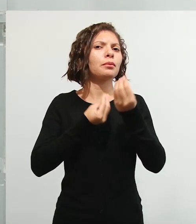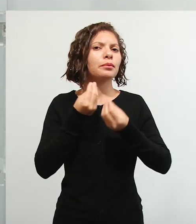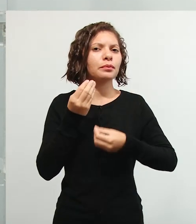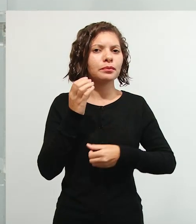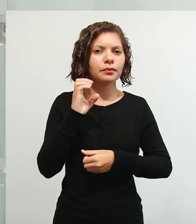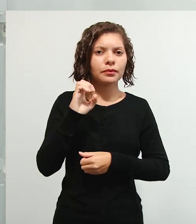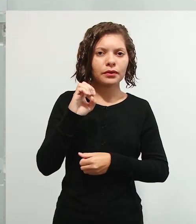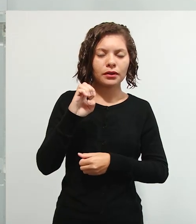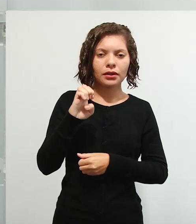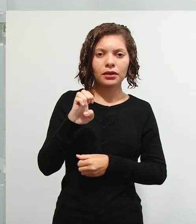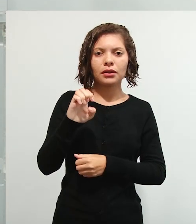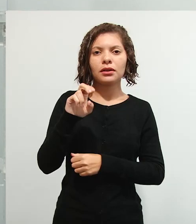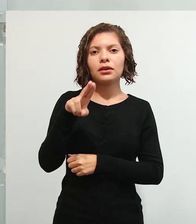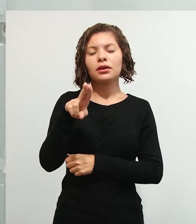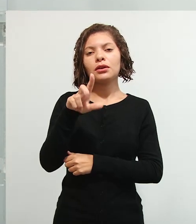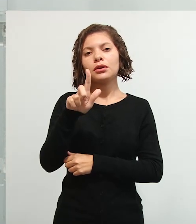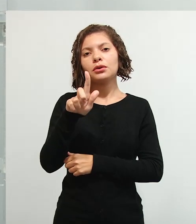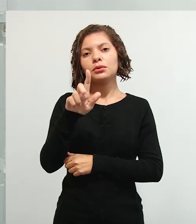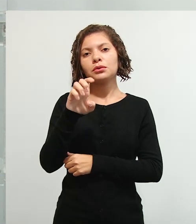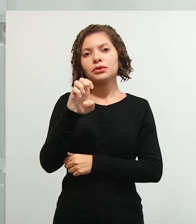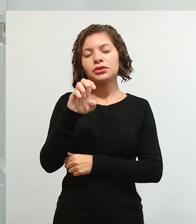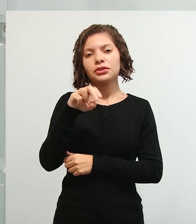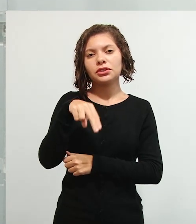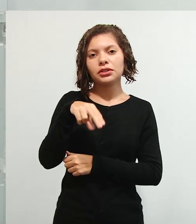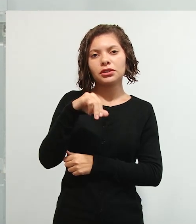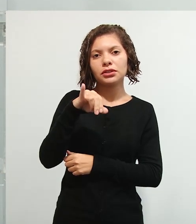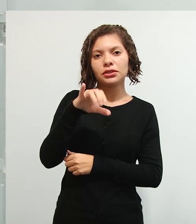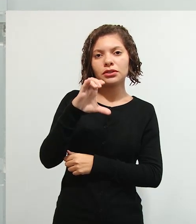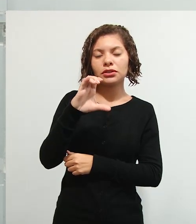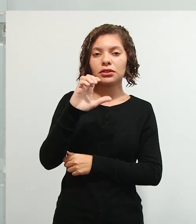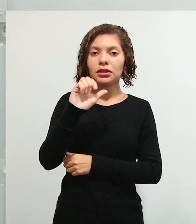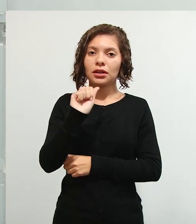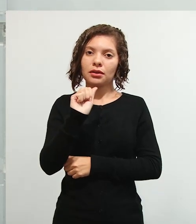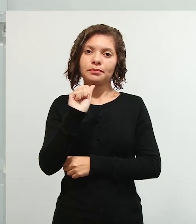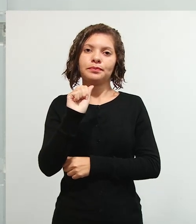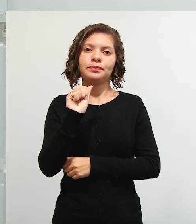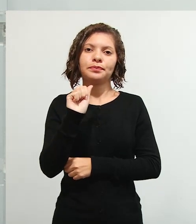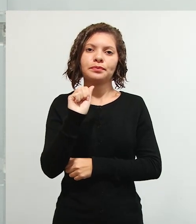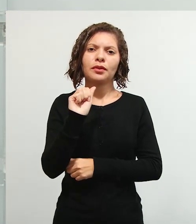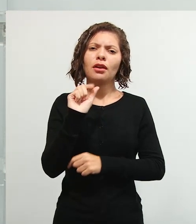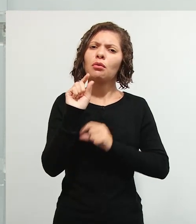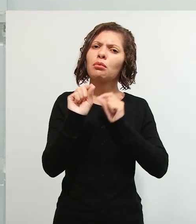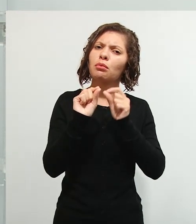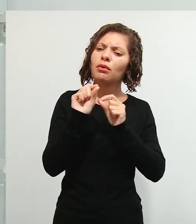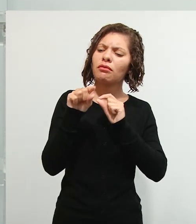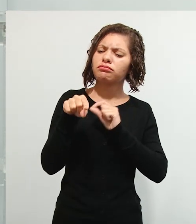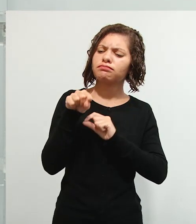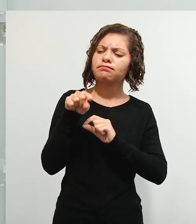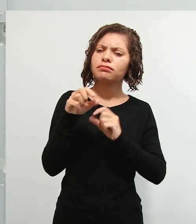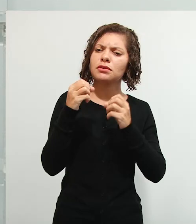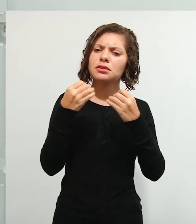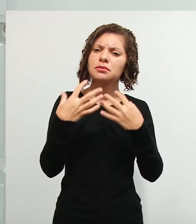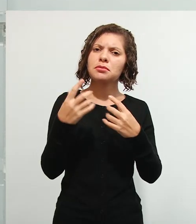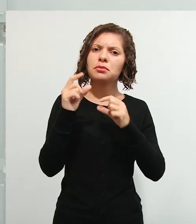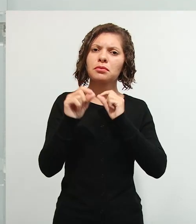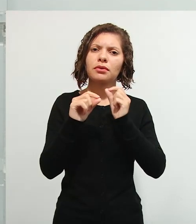a eugenia é um princípio da segregação